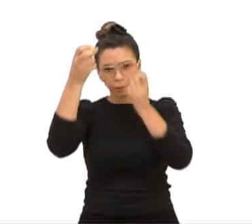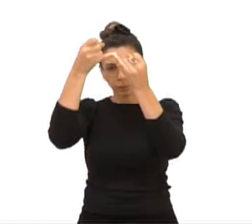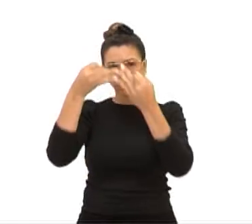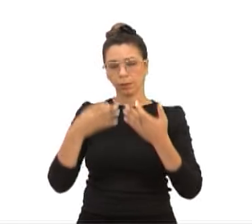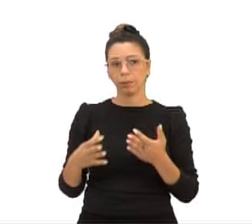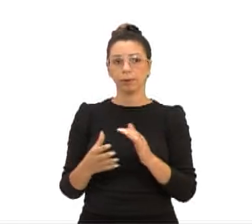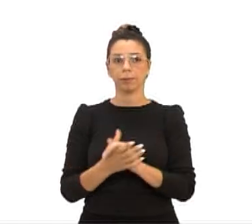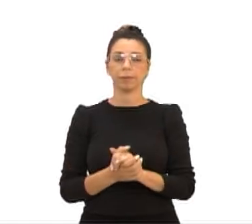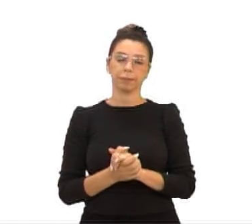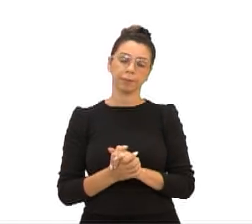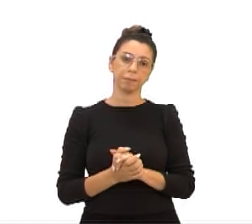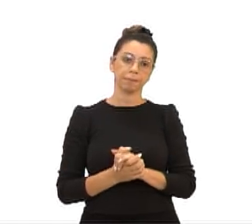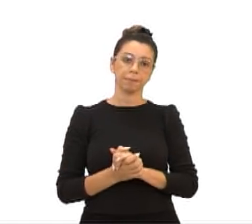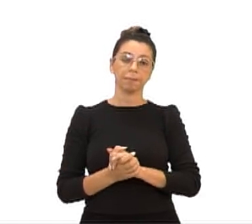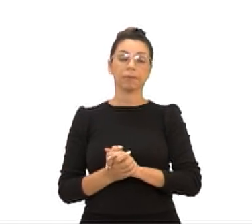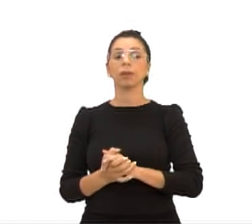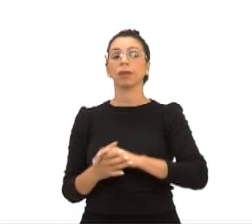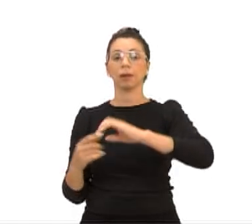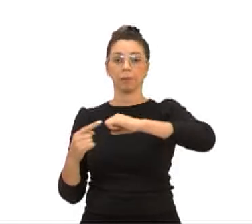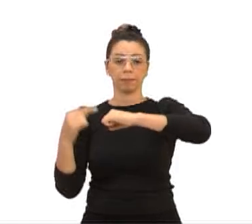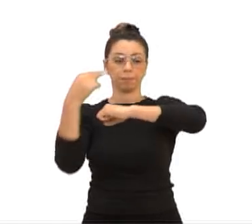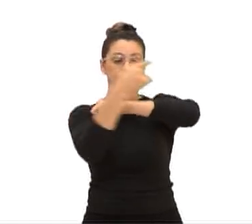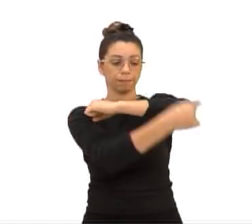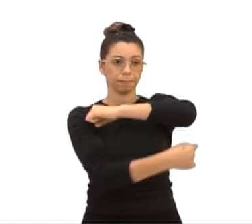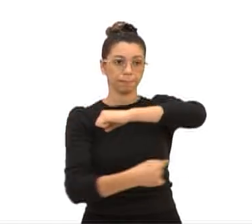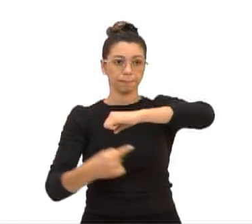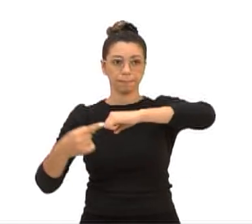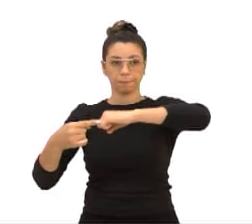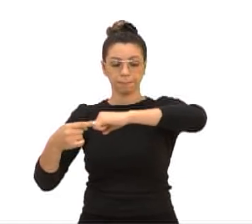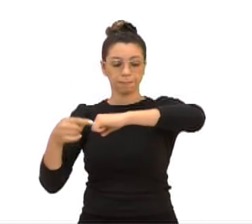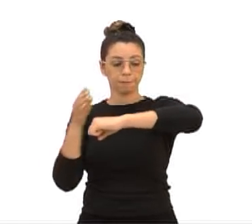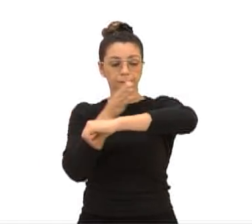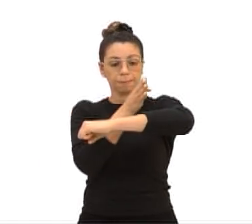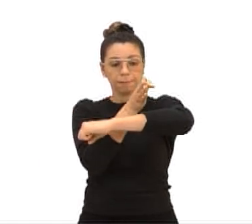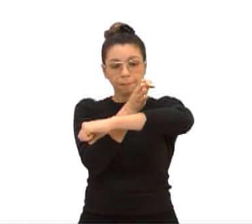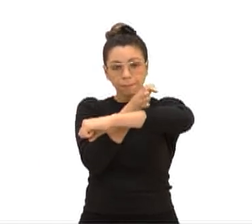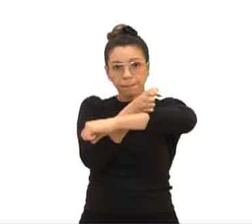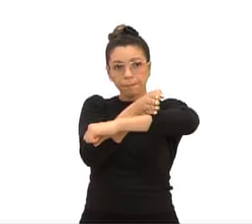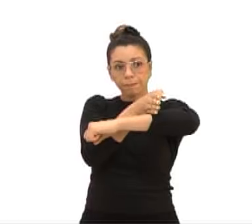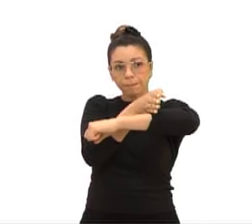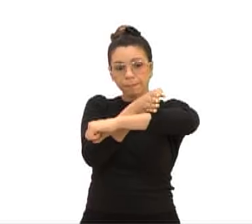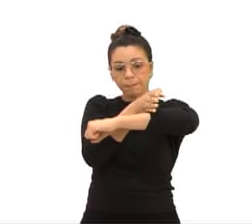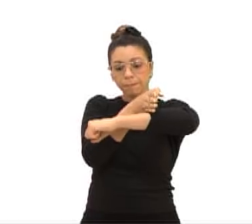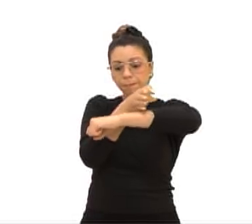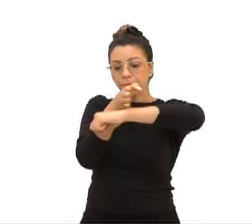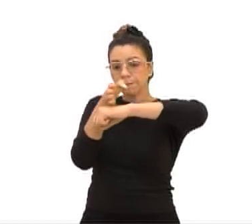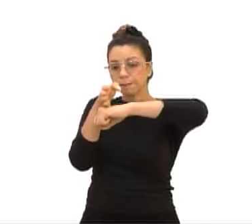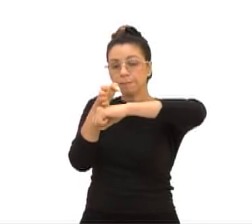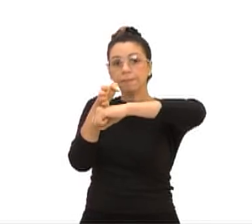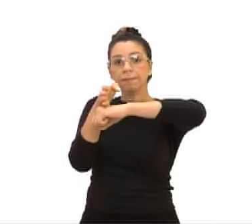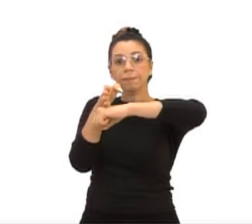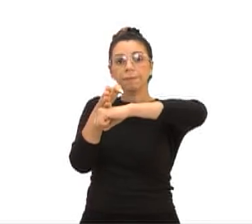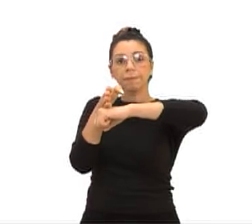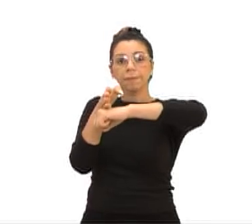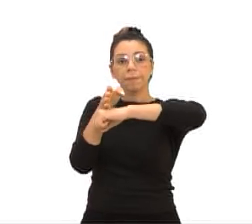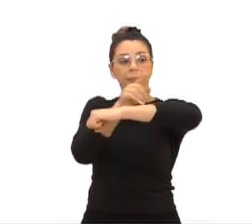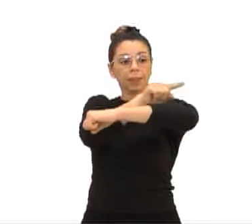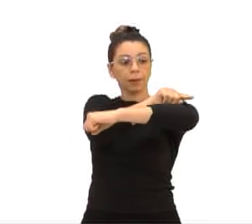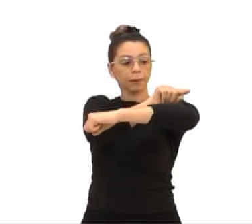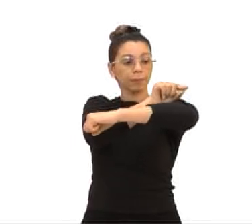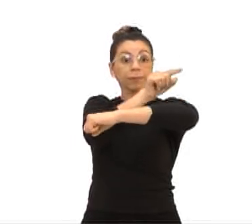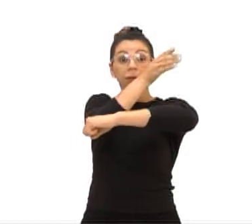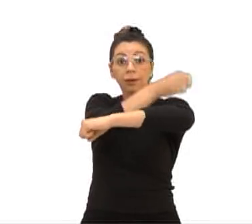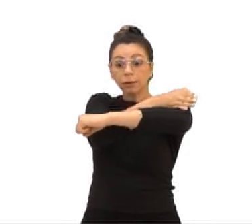Olha lá, o raio, se eu pegar esse segmento, ele vai ter que ser exatamente metade do diâmetro. Então, 2 vezes